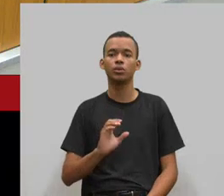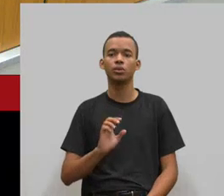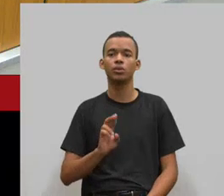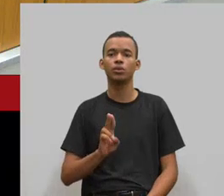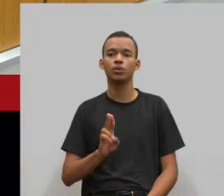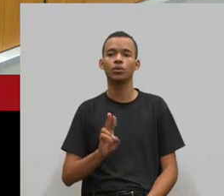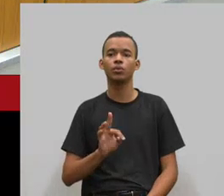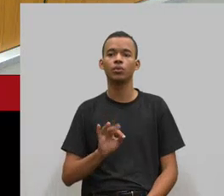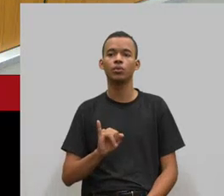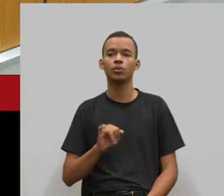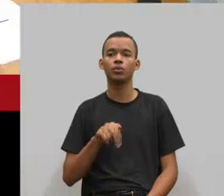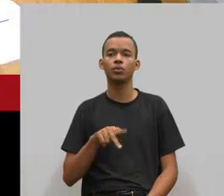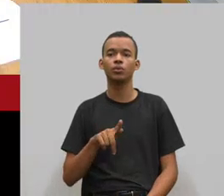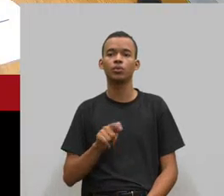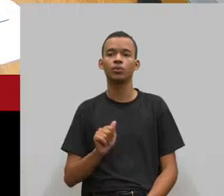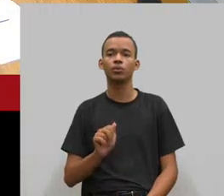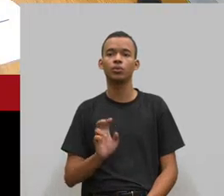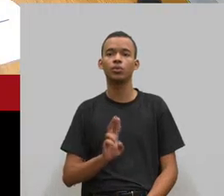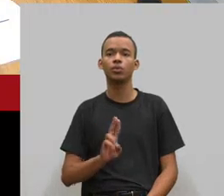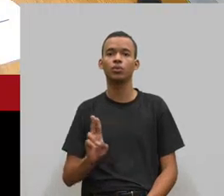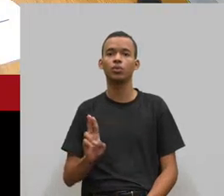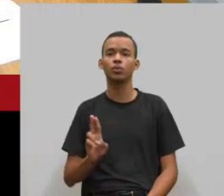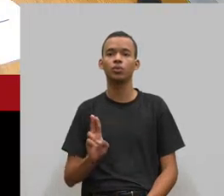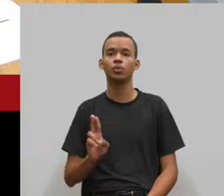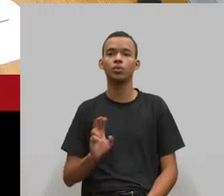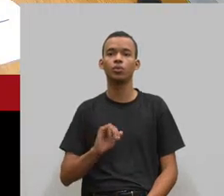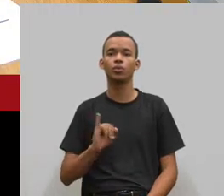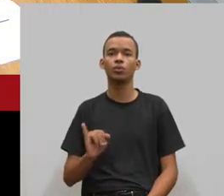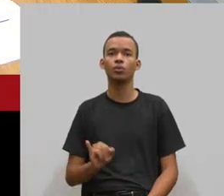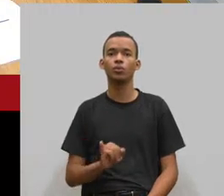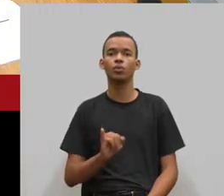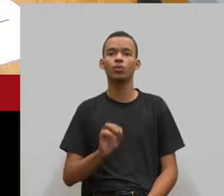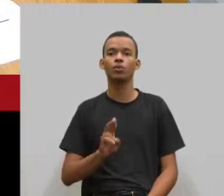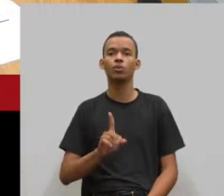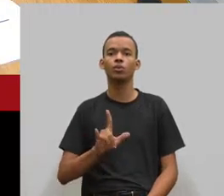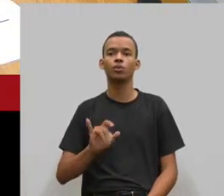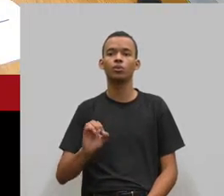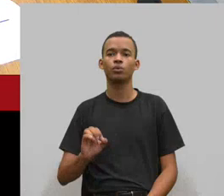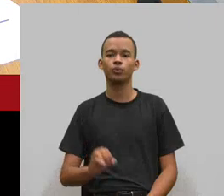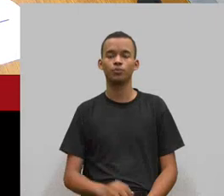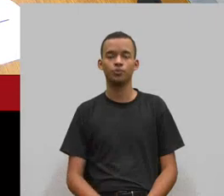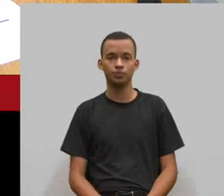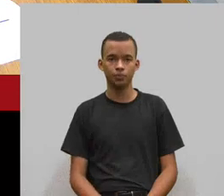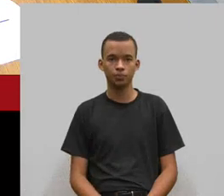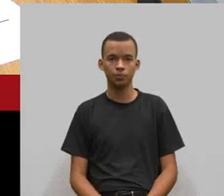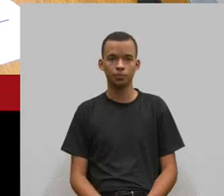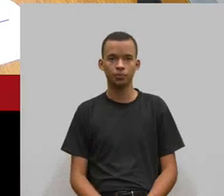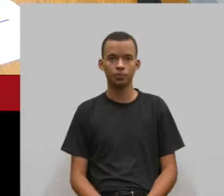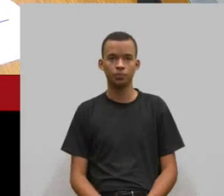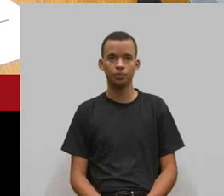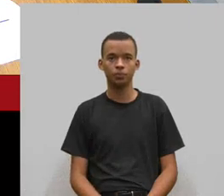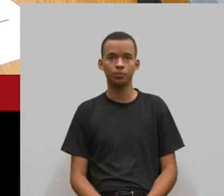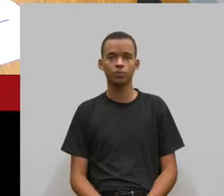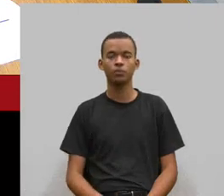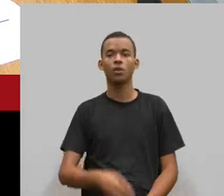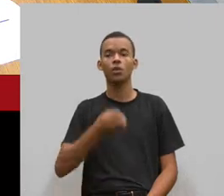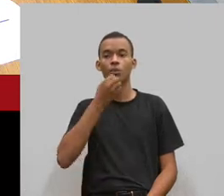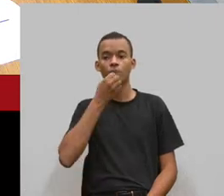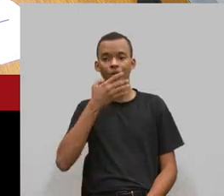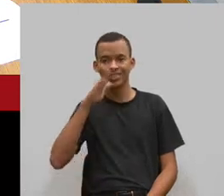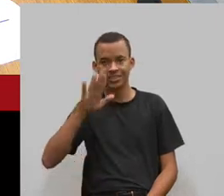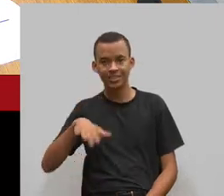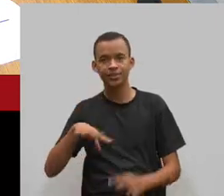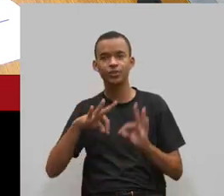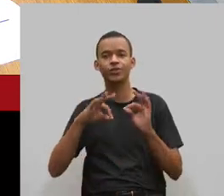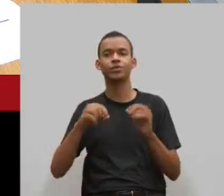dedão Eh boa boa tarde a todos presentes eh sou vereador da cidade de Jacutinga